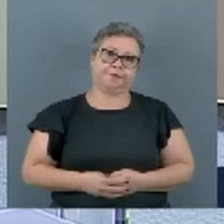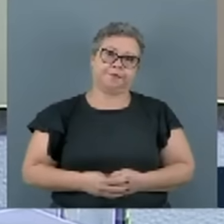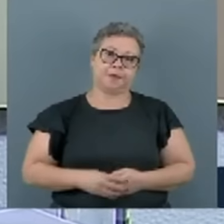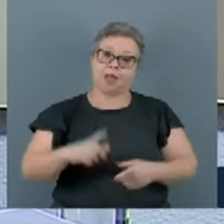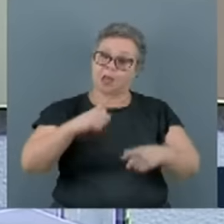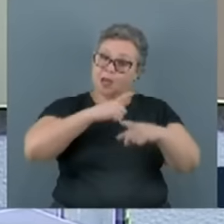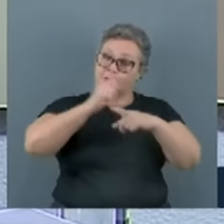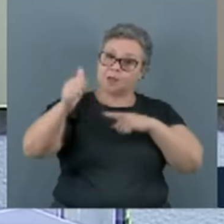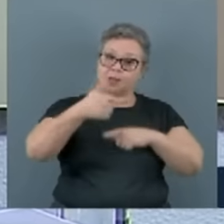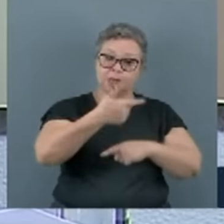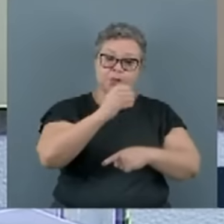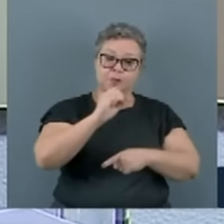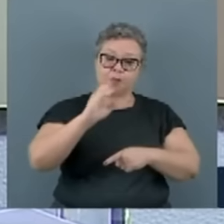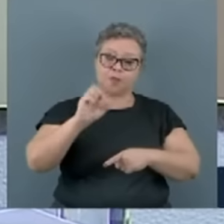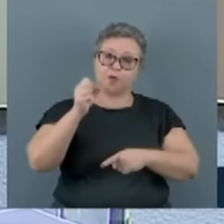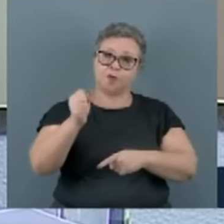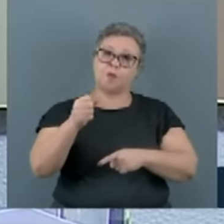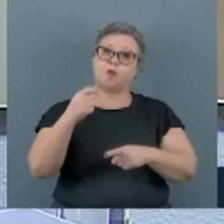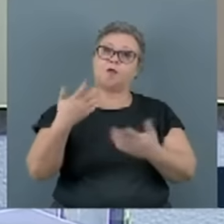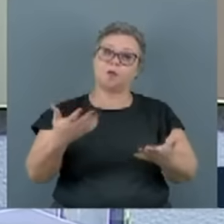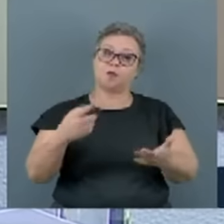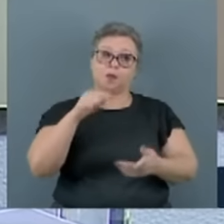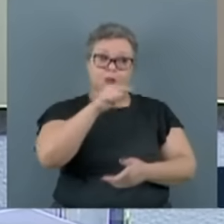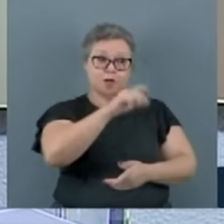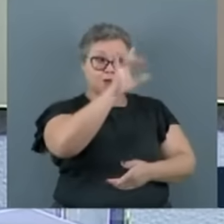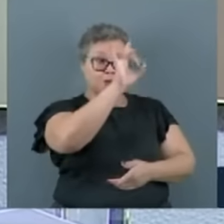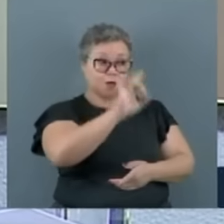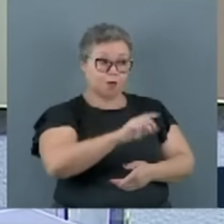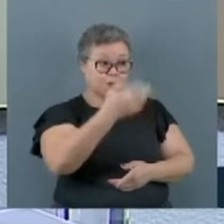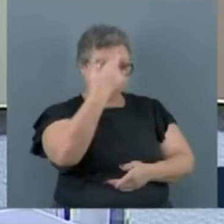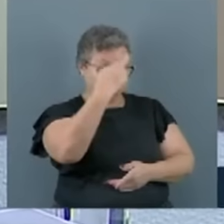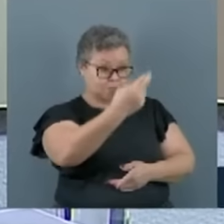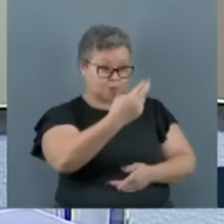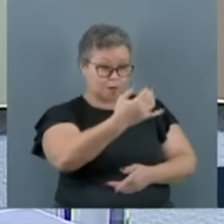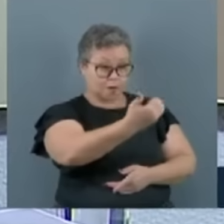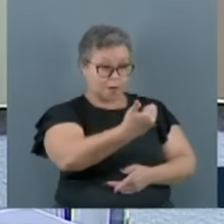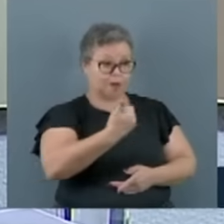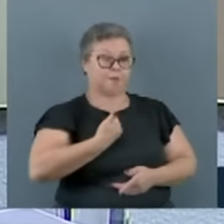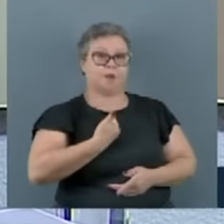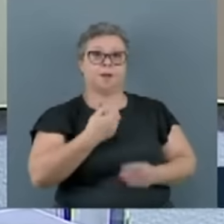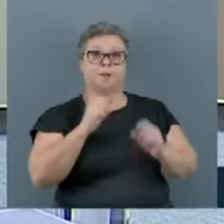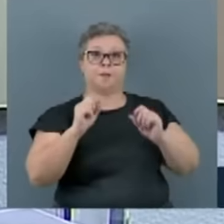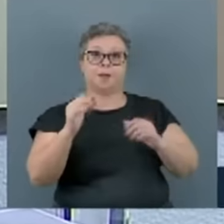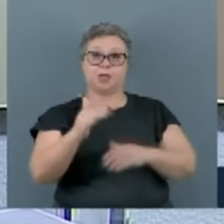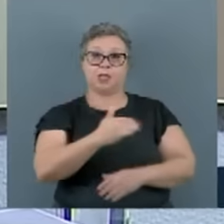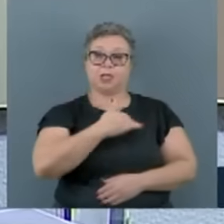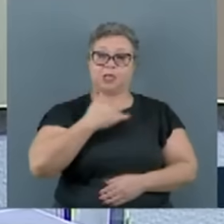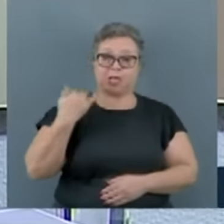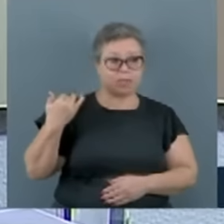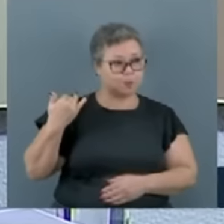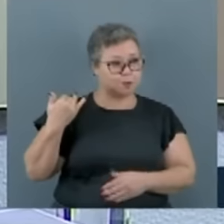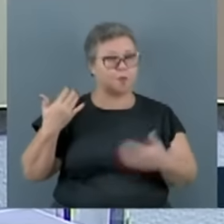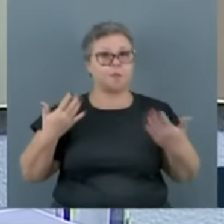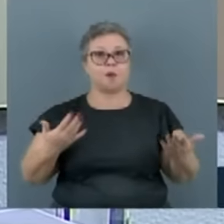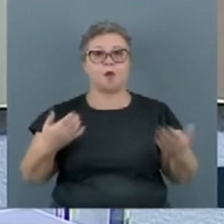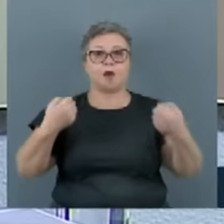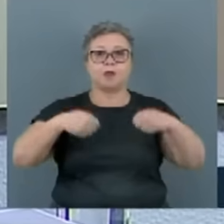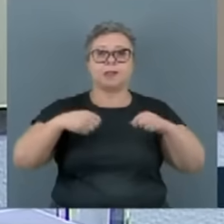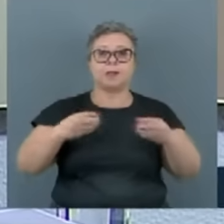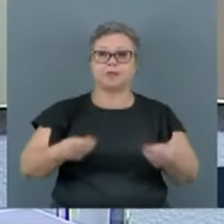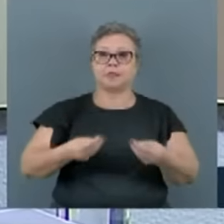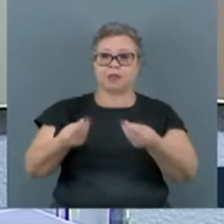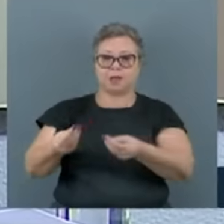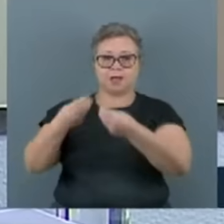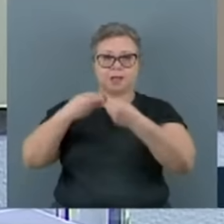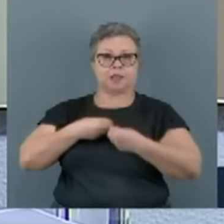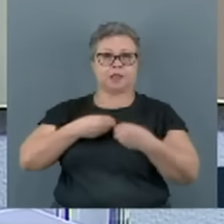saí em 2008 e Vossa Excelência vem dizer para mim que as mortes devem ser imputadas a